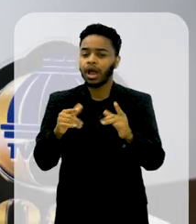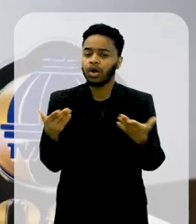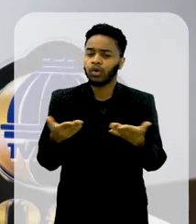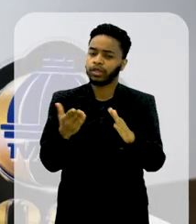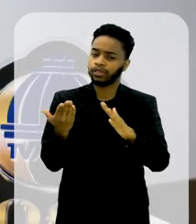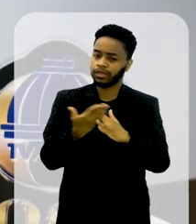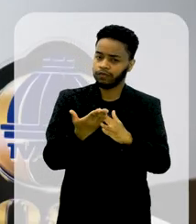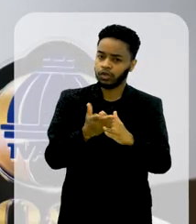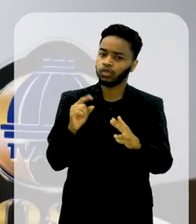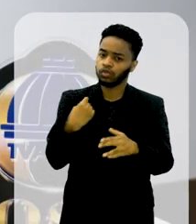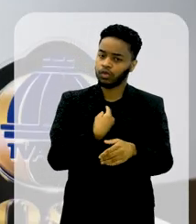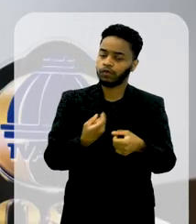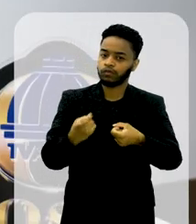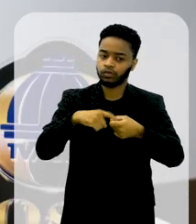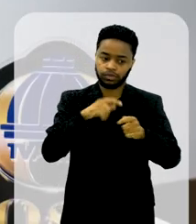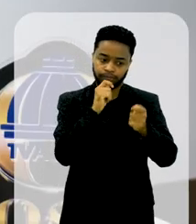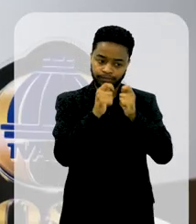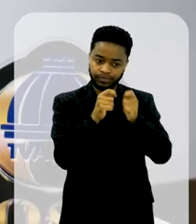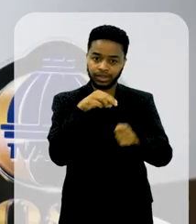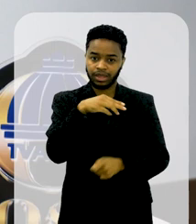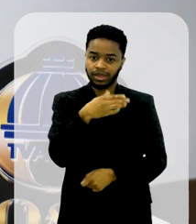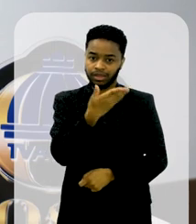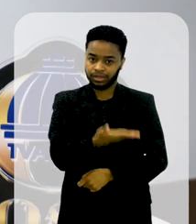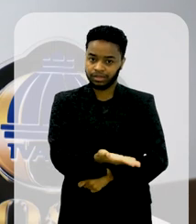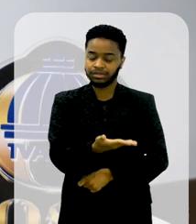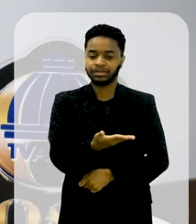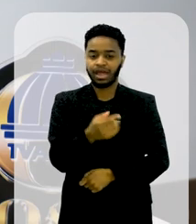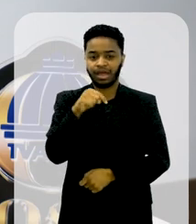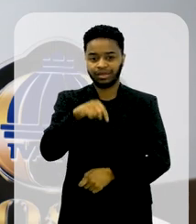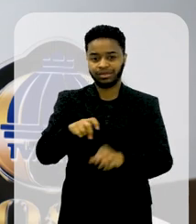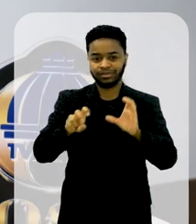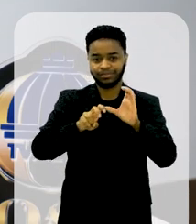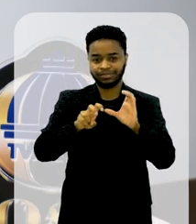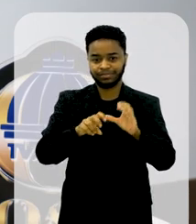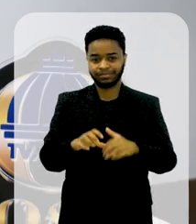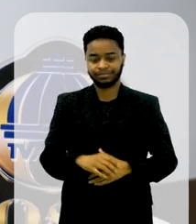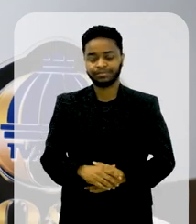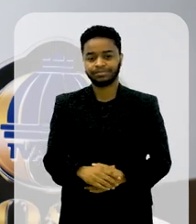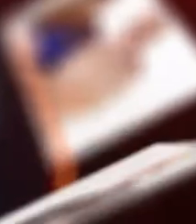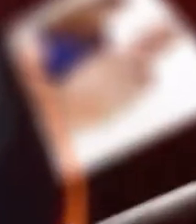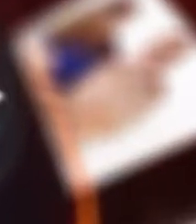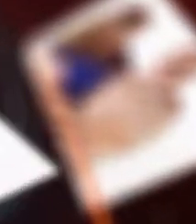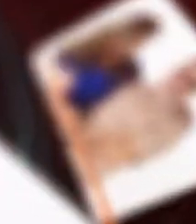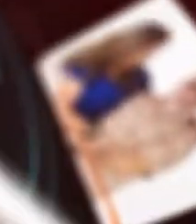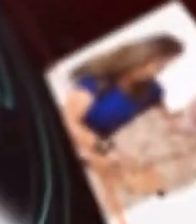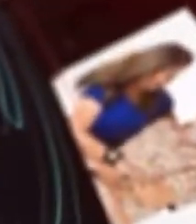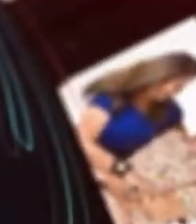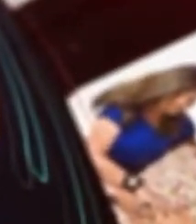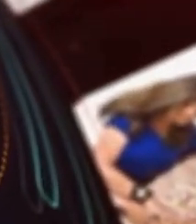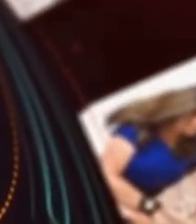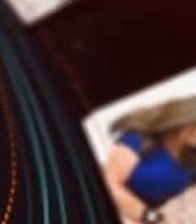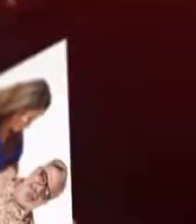agora já já voltamos com a entrevista comar Nogueira aqui no Quintas com Quintais